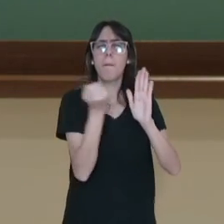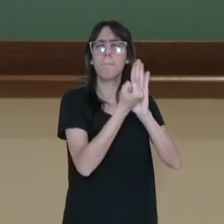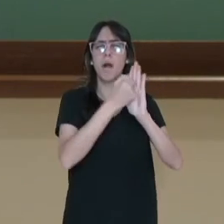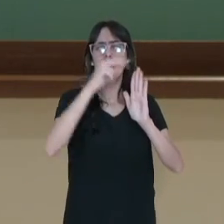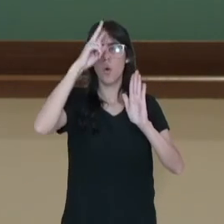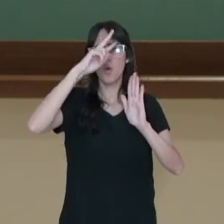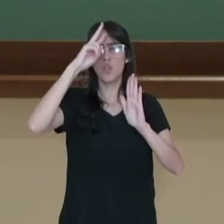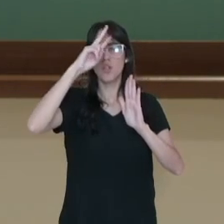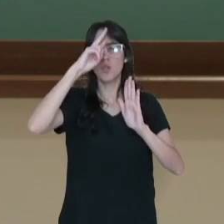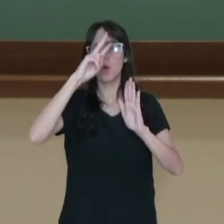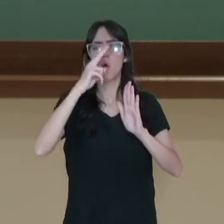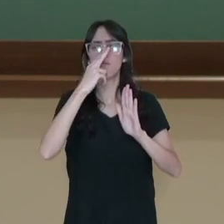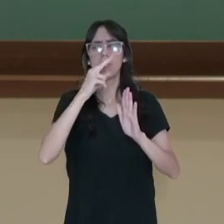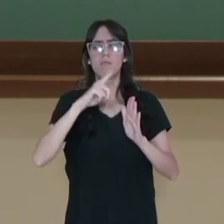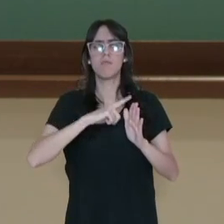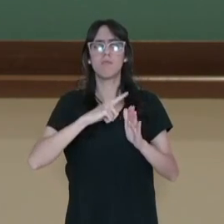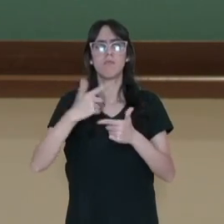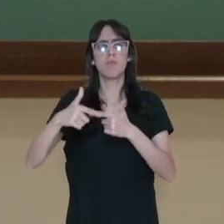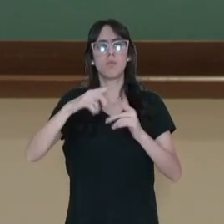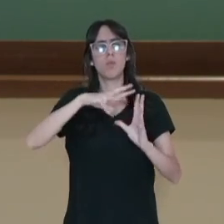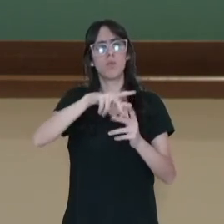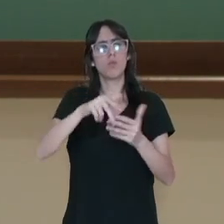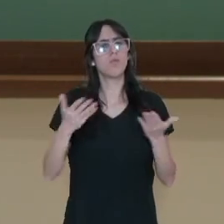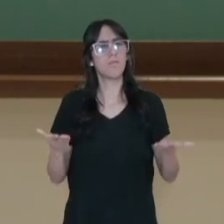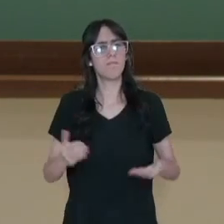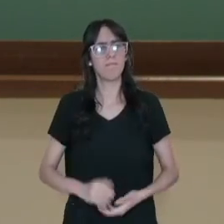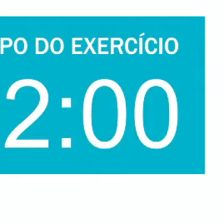fim da bipolaridade no mundo?